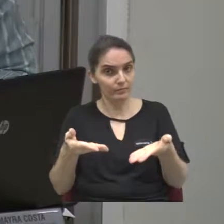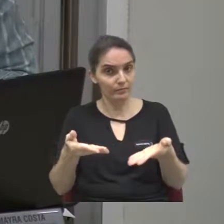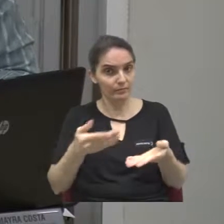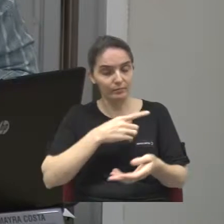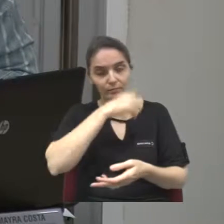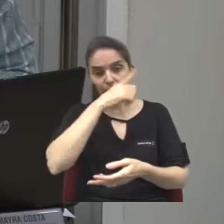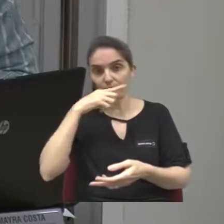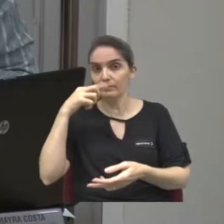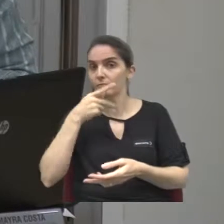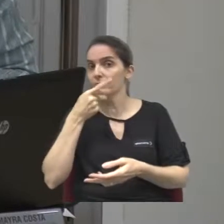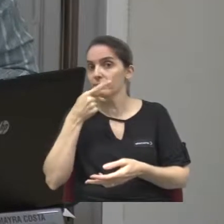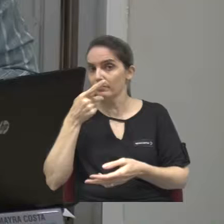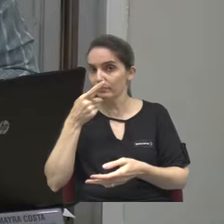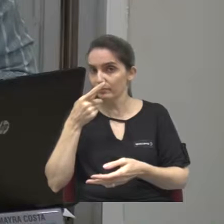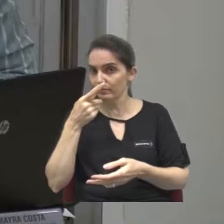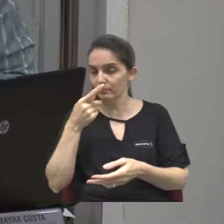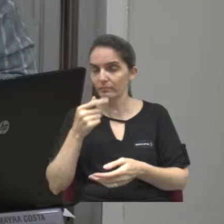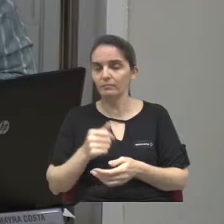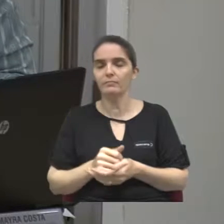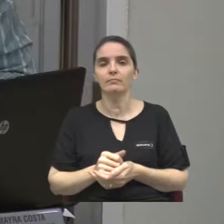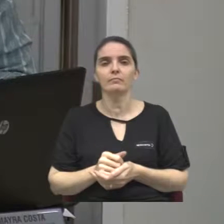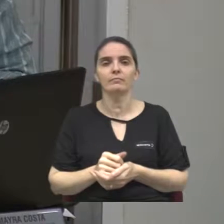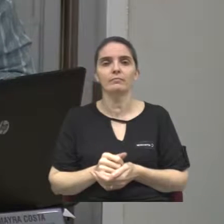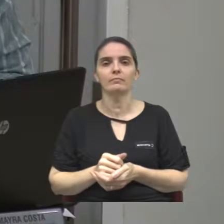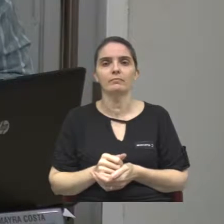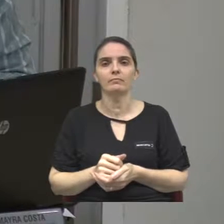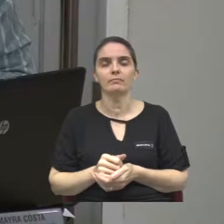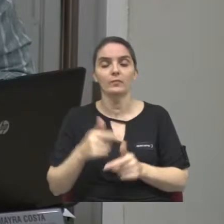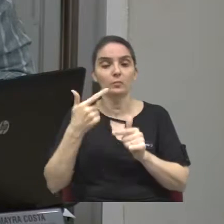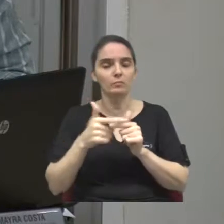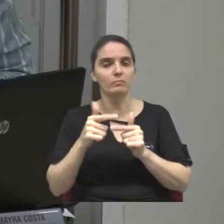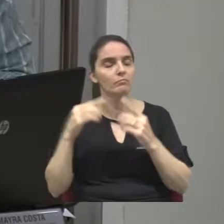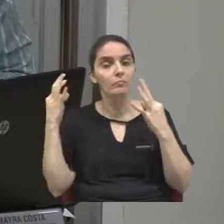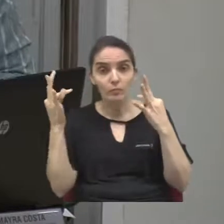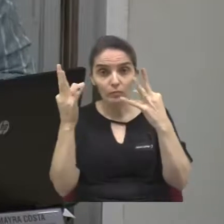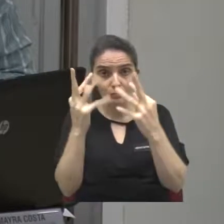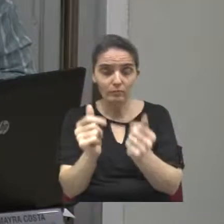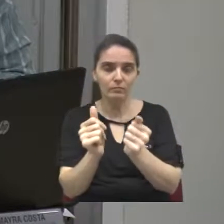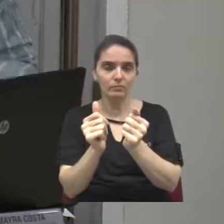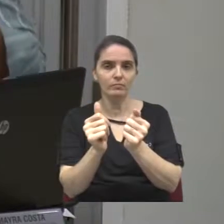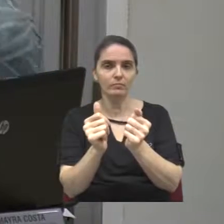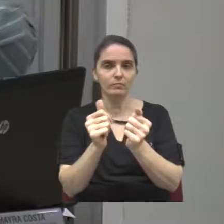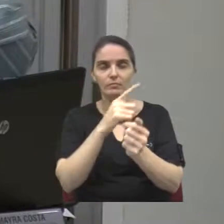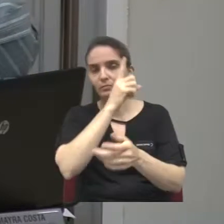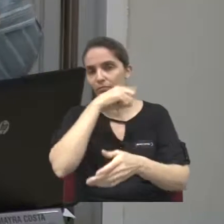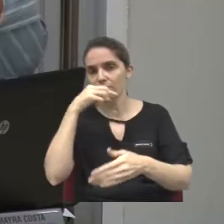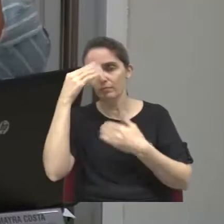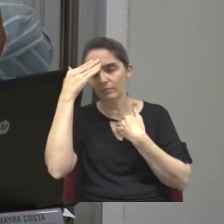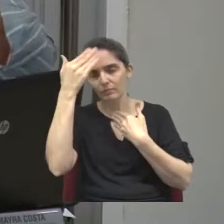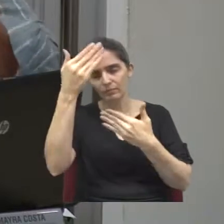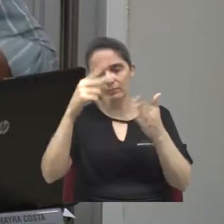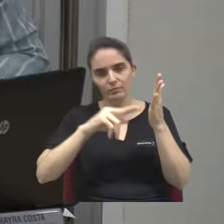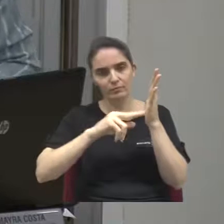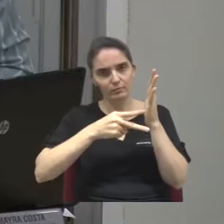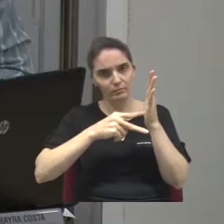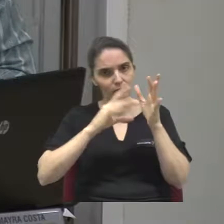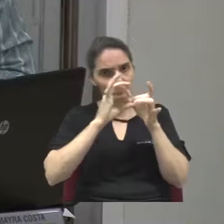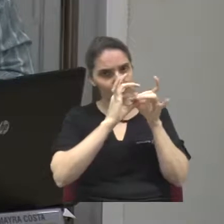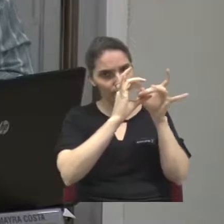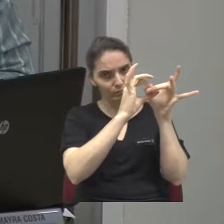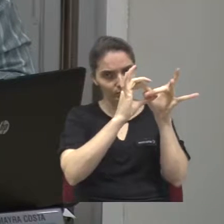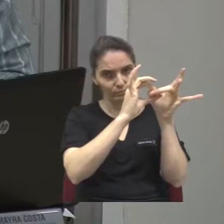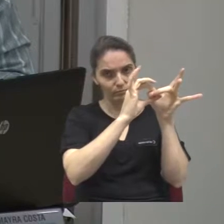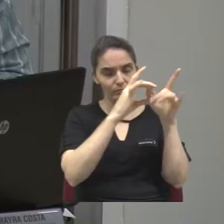de cidadania. E eu realmente venho aqui agradecer aos sindicatos, à União dos Sindicatos, por eles